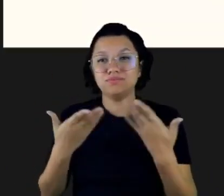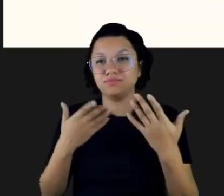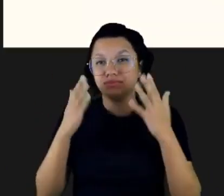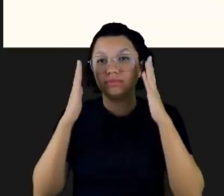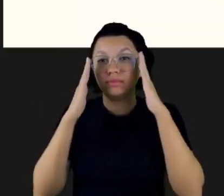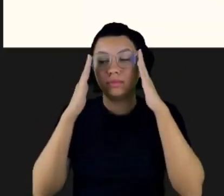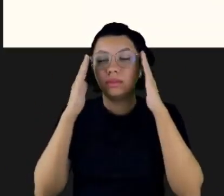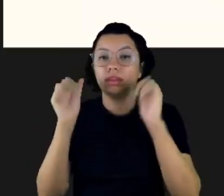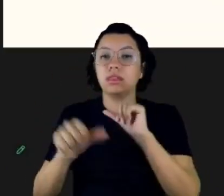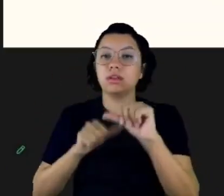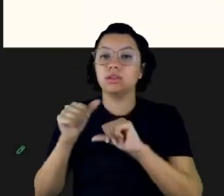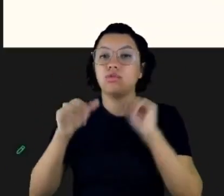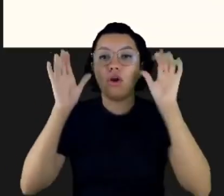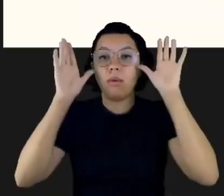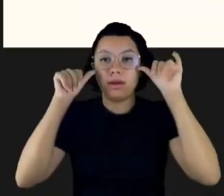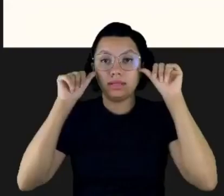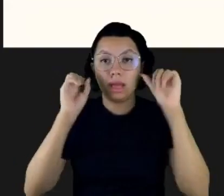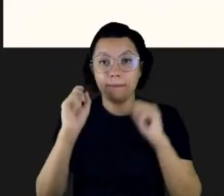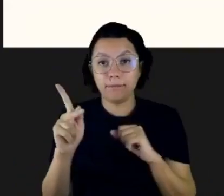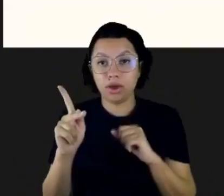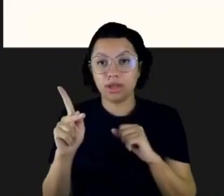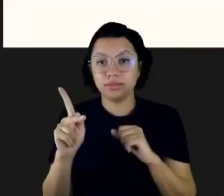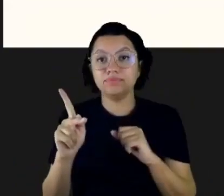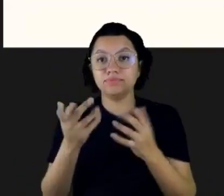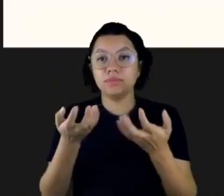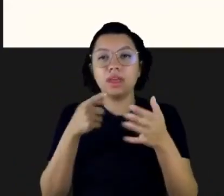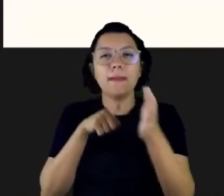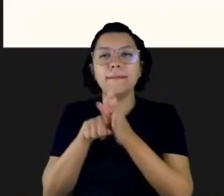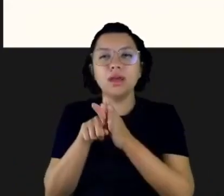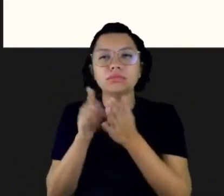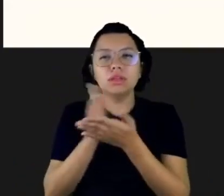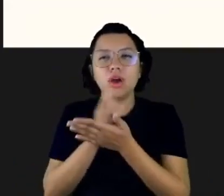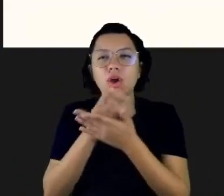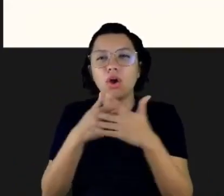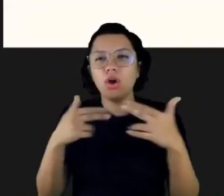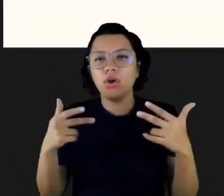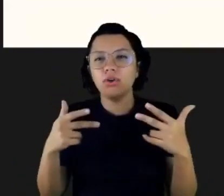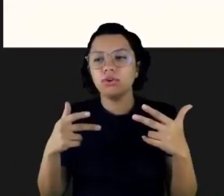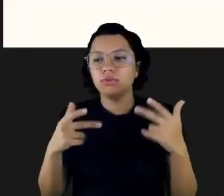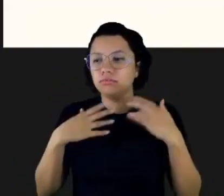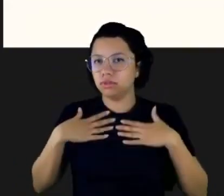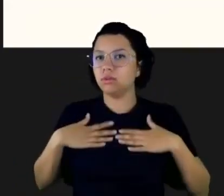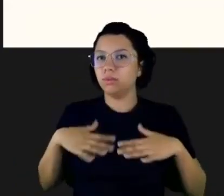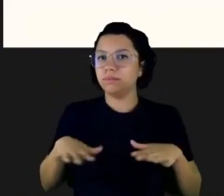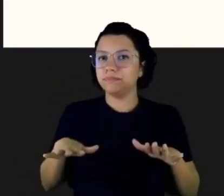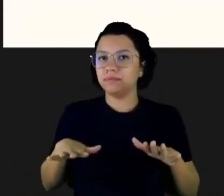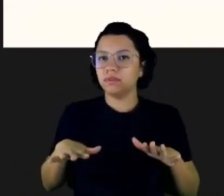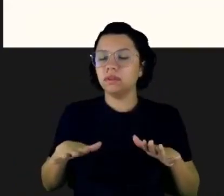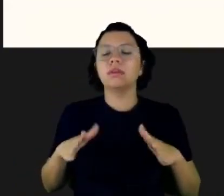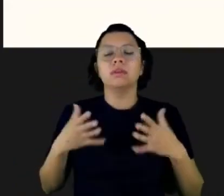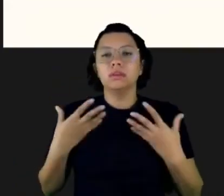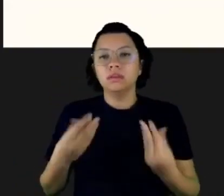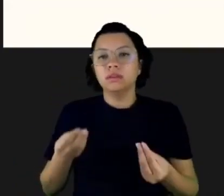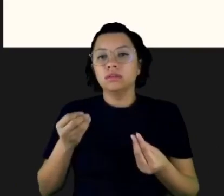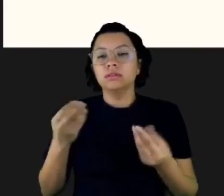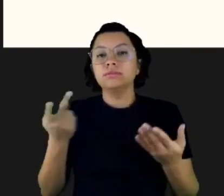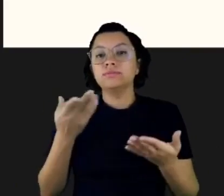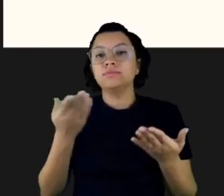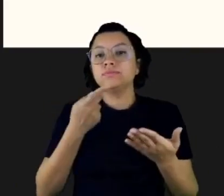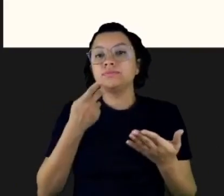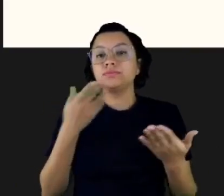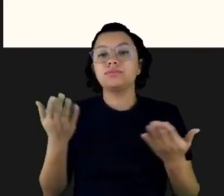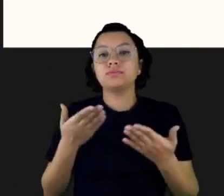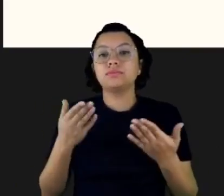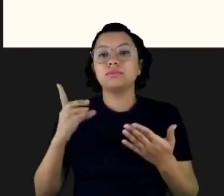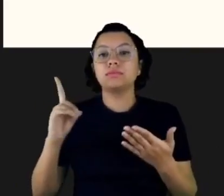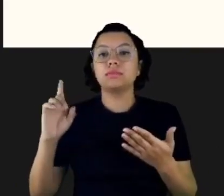Ok da depressão, minha gente? Querem me perguntar alguma coisa? Tranquilo? Então, nós vamos falar agora do delirium. É um